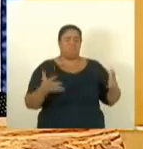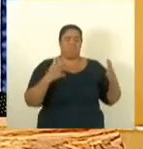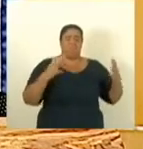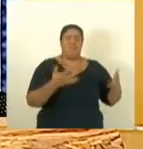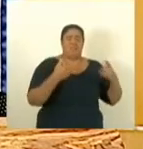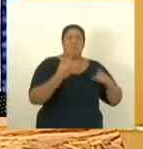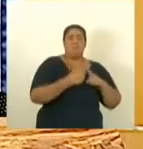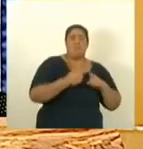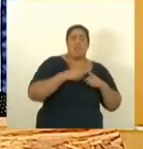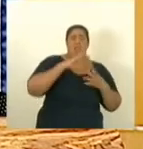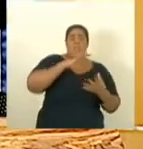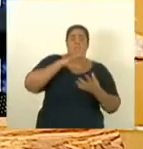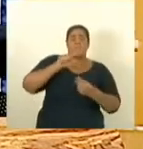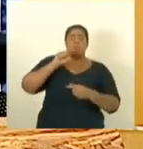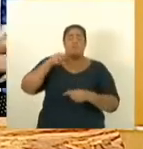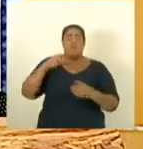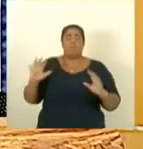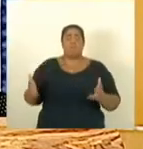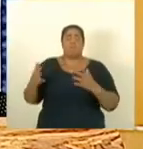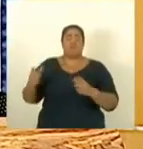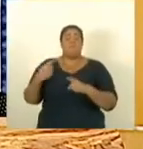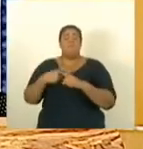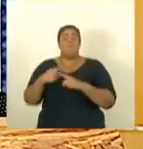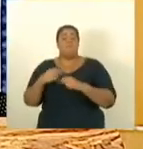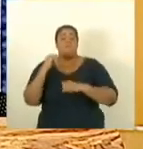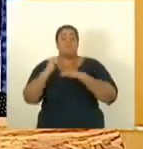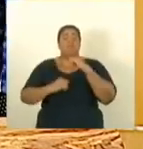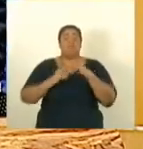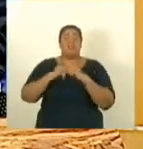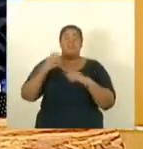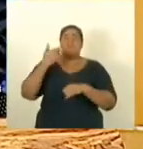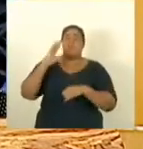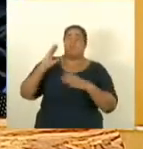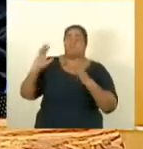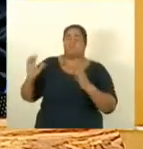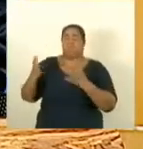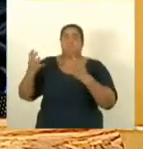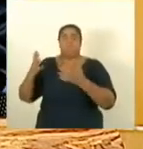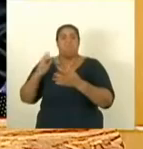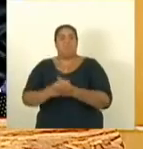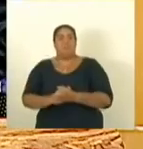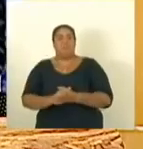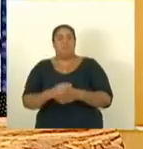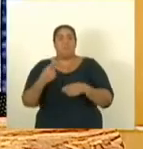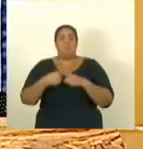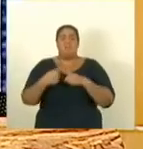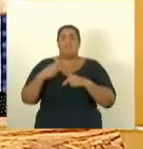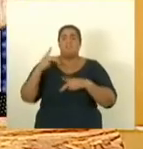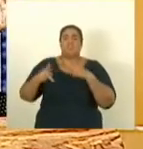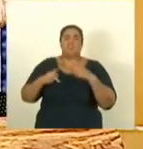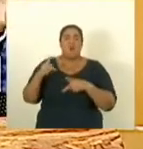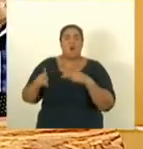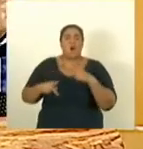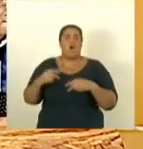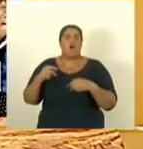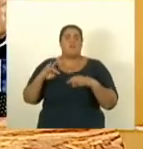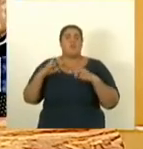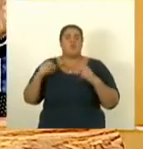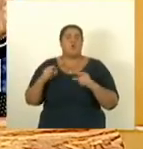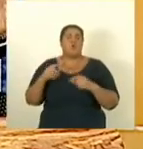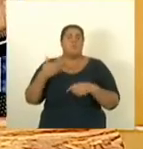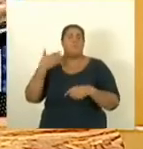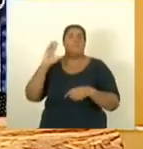mundo é mais atrativo, porque a internet é mais atrativa do que a escola, porque o shopping, porque o cinema, etc.